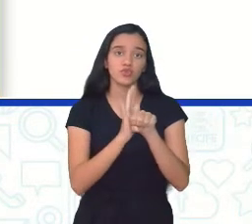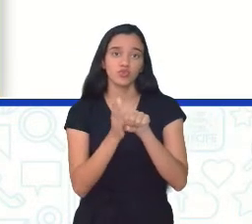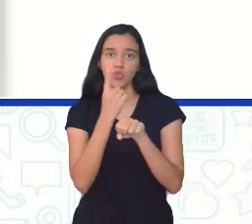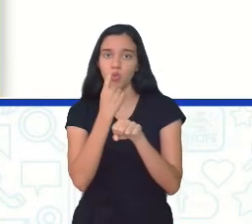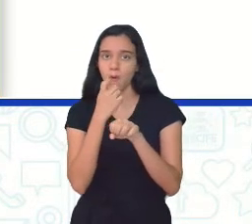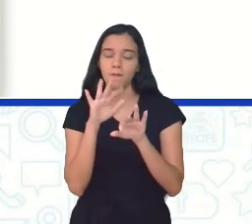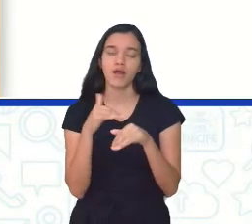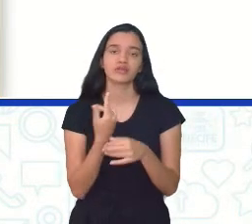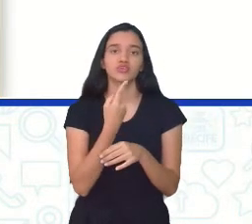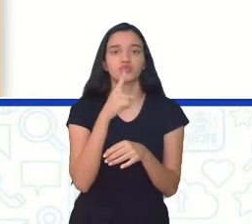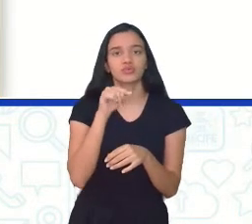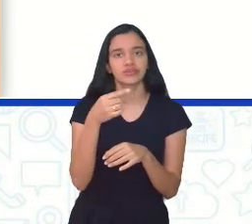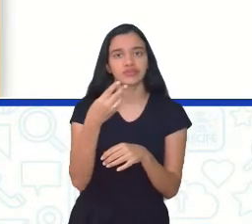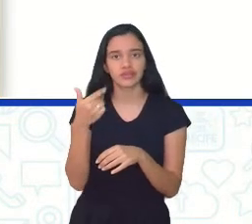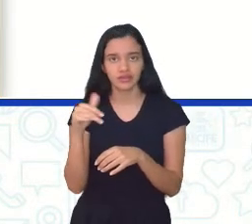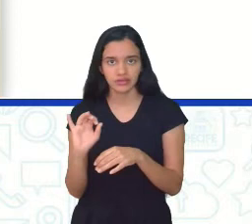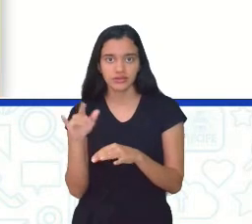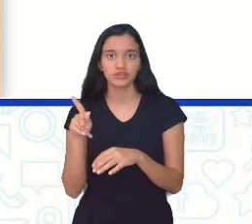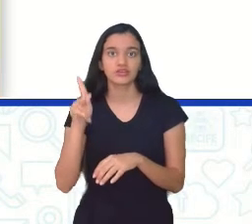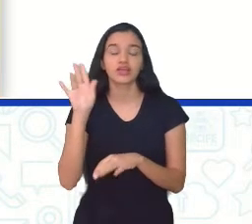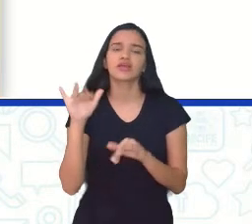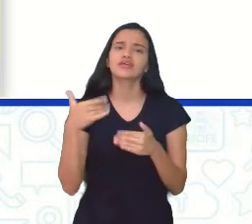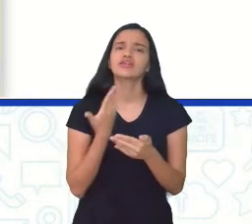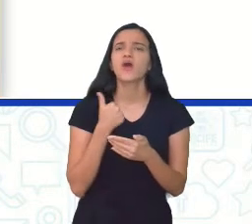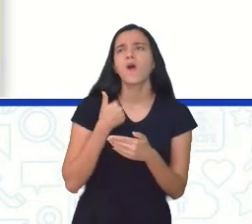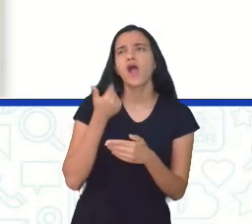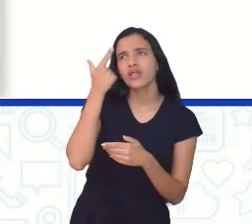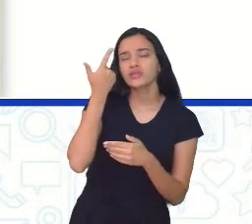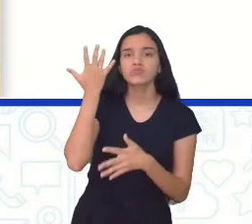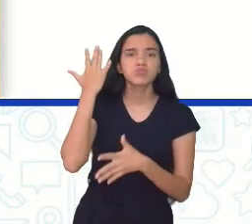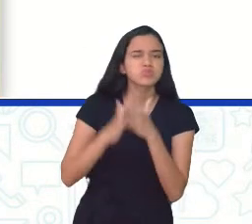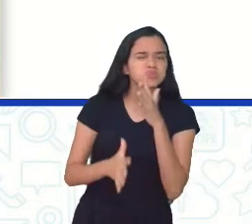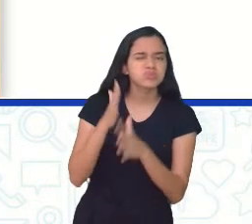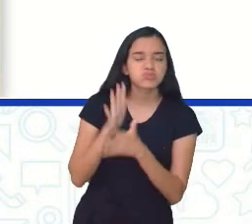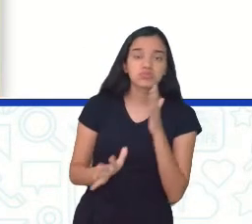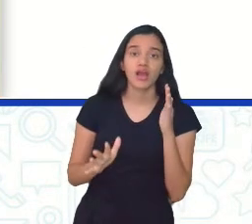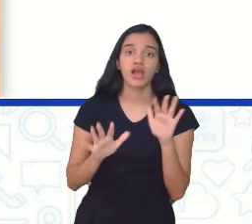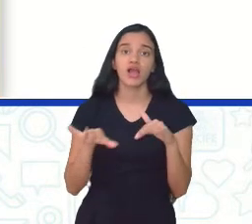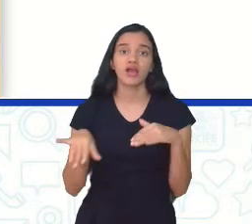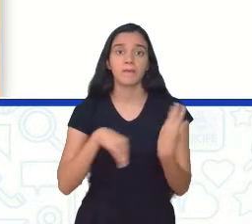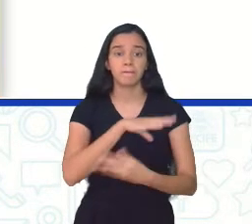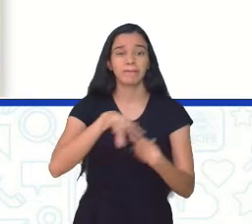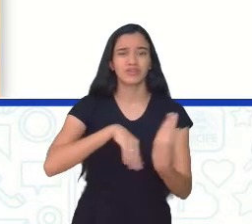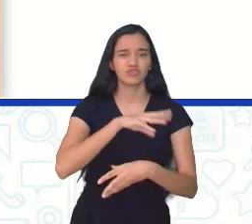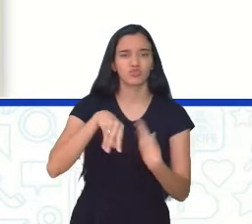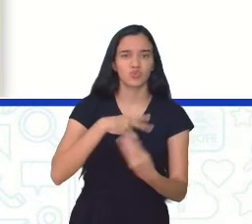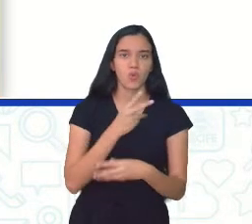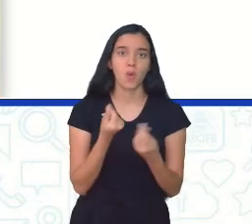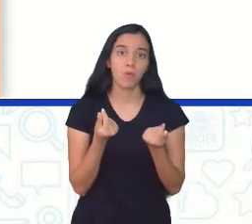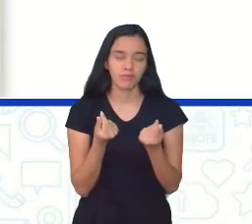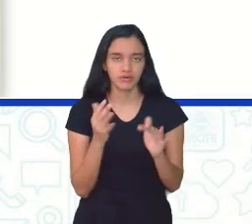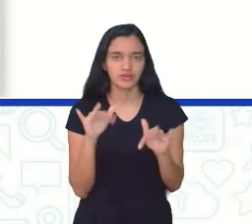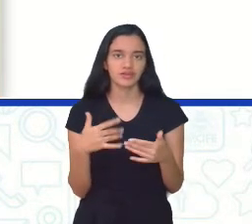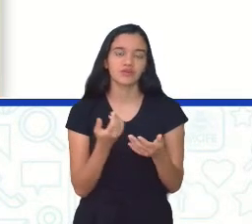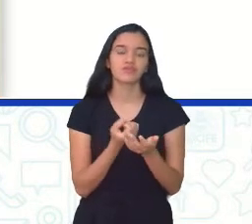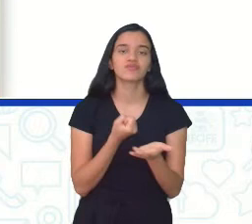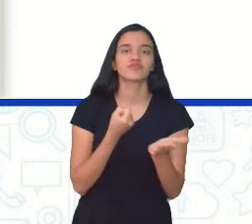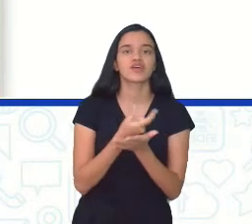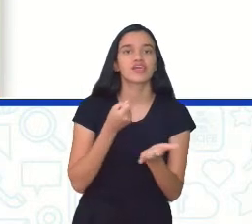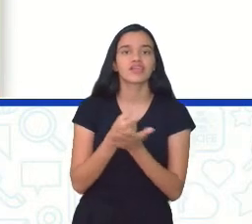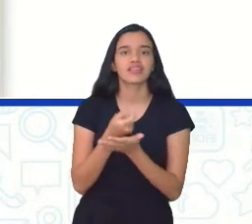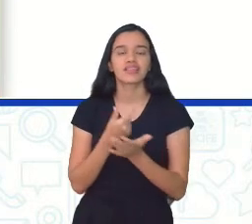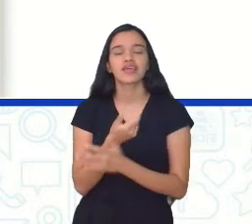quilo. Certo dia, ele se distraiu, trocou os preços entre si e acabou vendendo